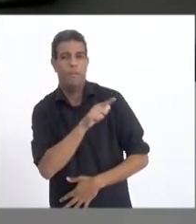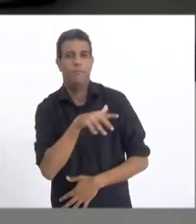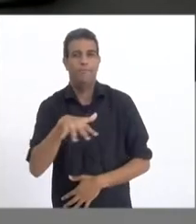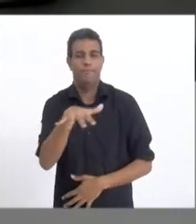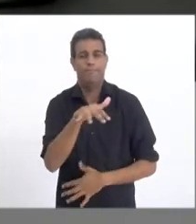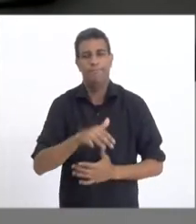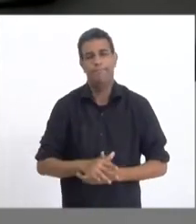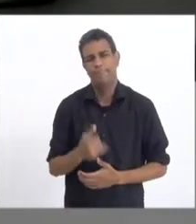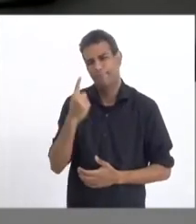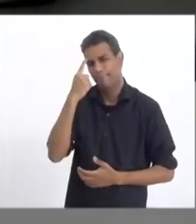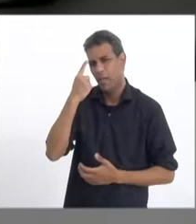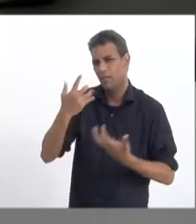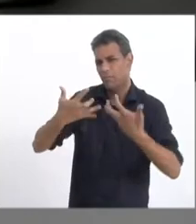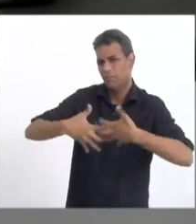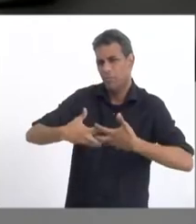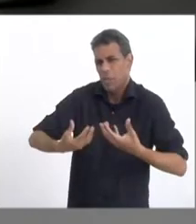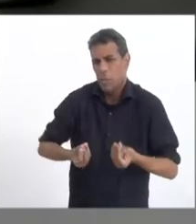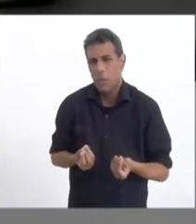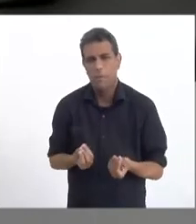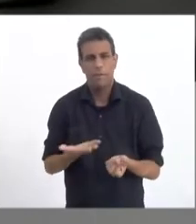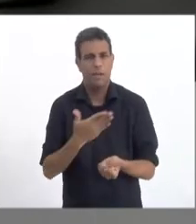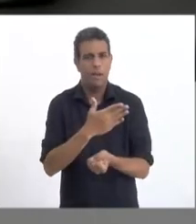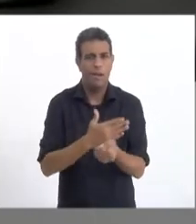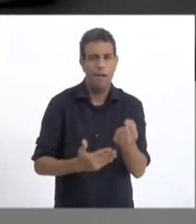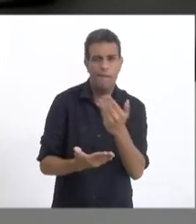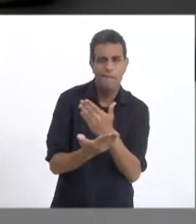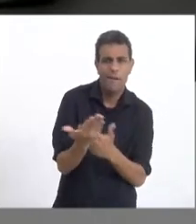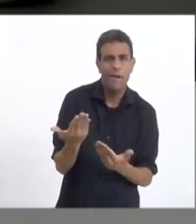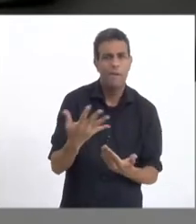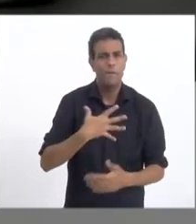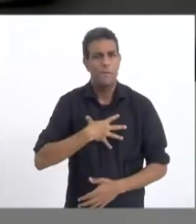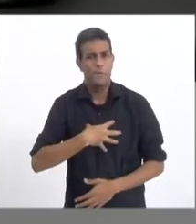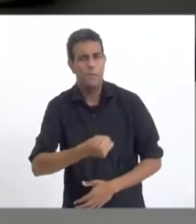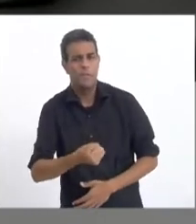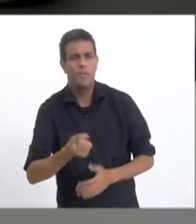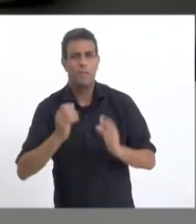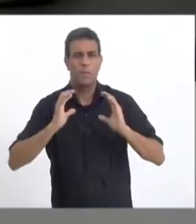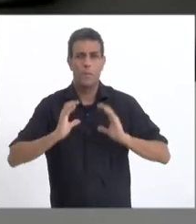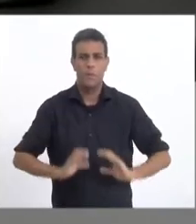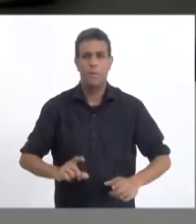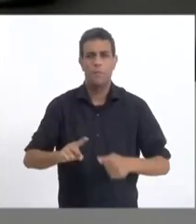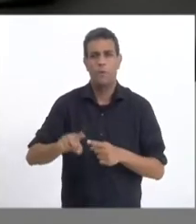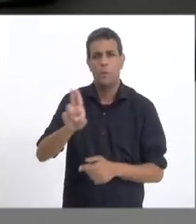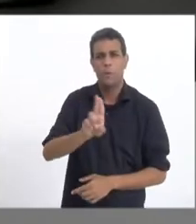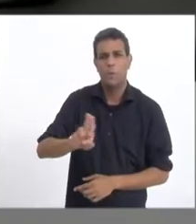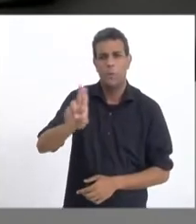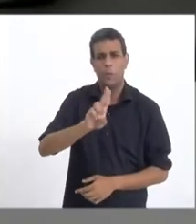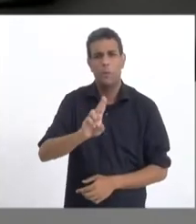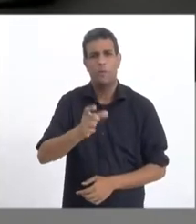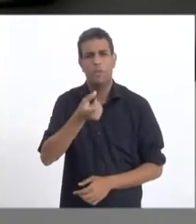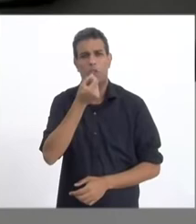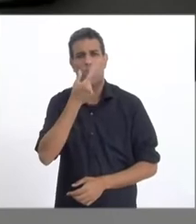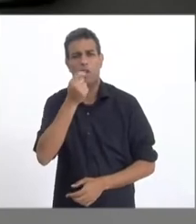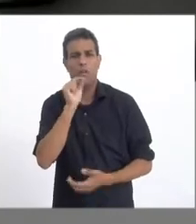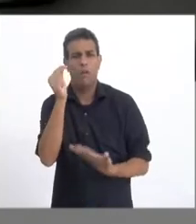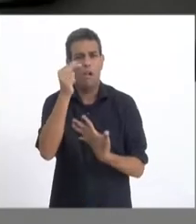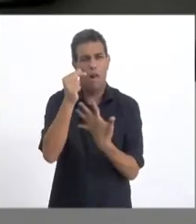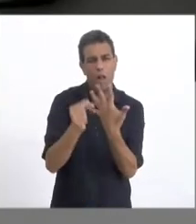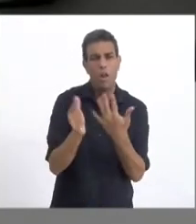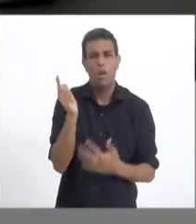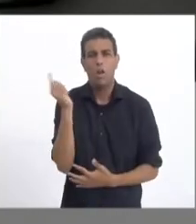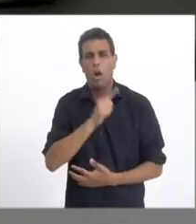nós pensamos que a automutilação, o comportamento suicida, o uso abusivo de substâncias são maneiras de